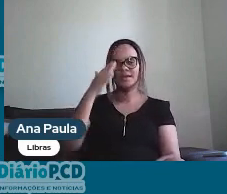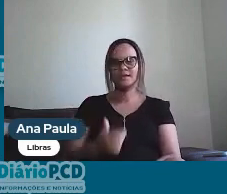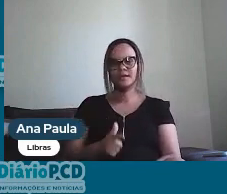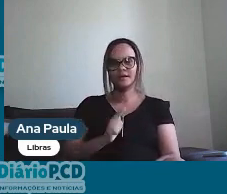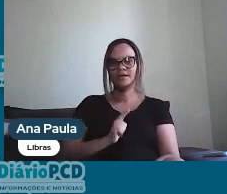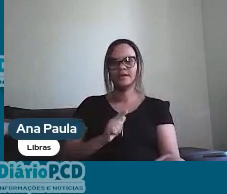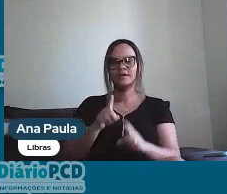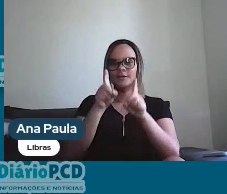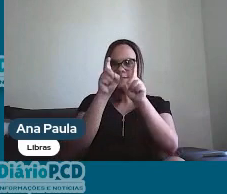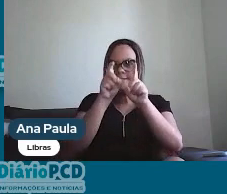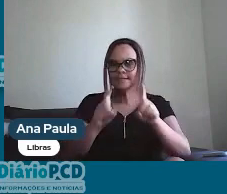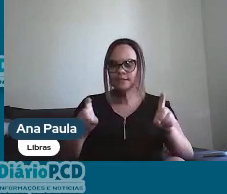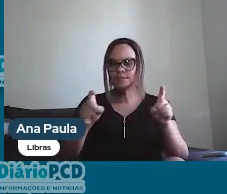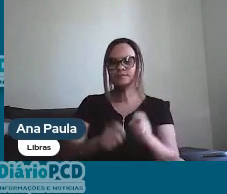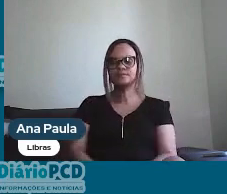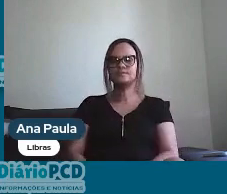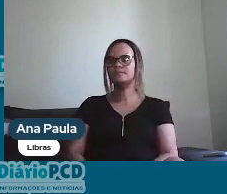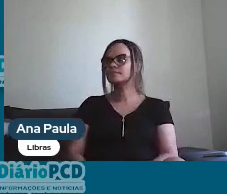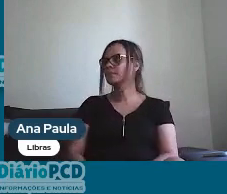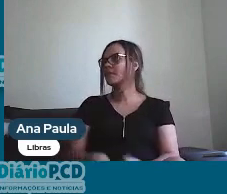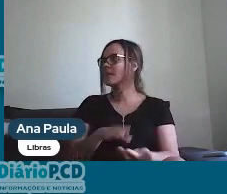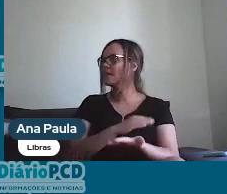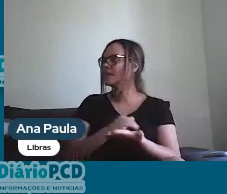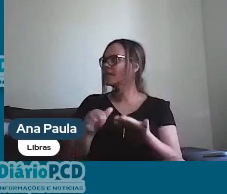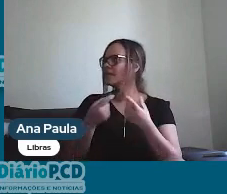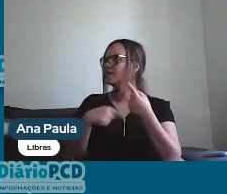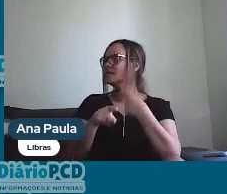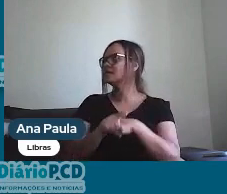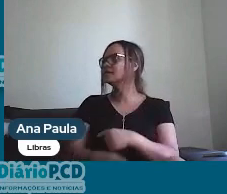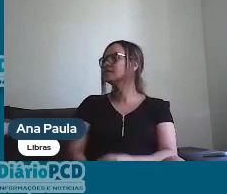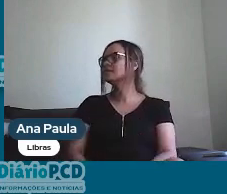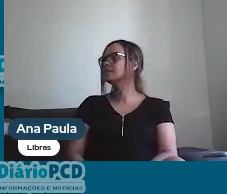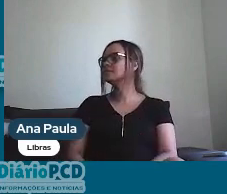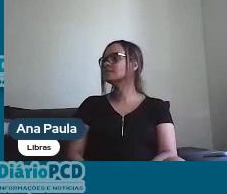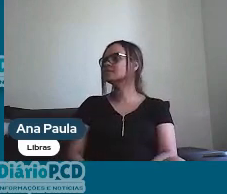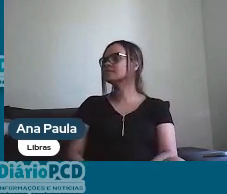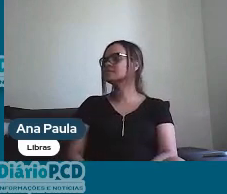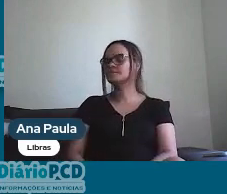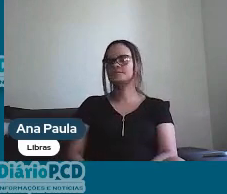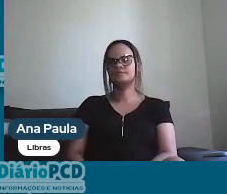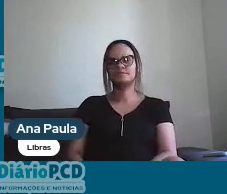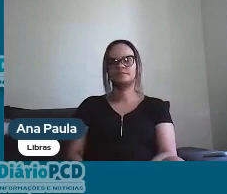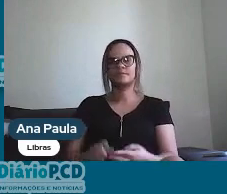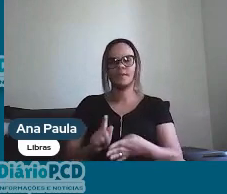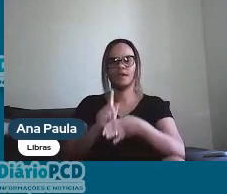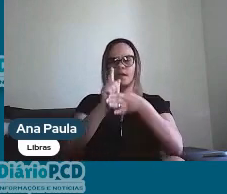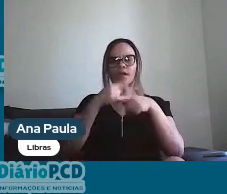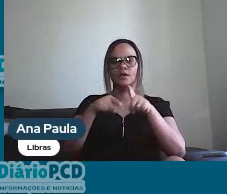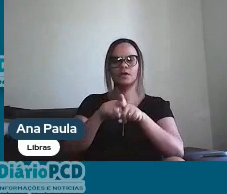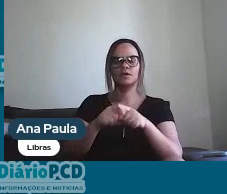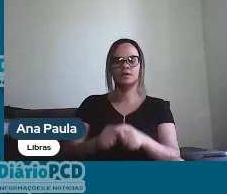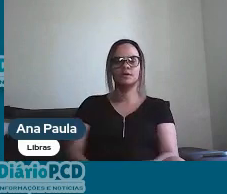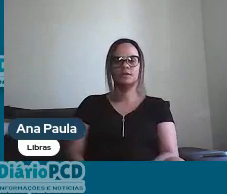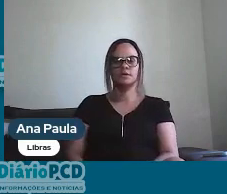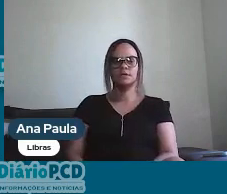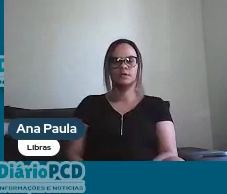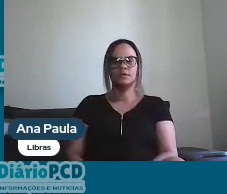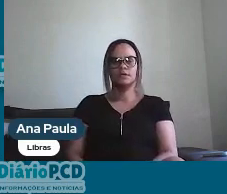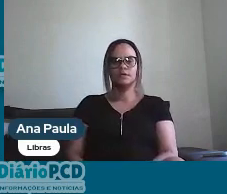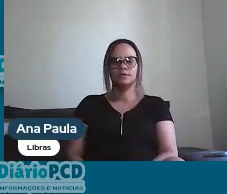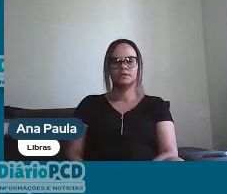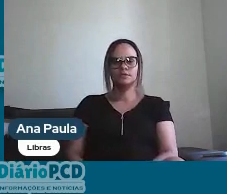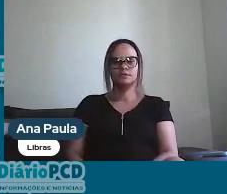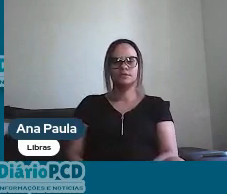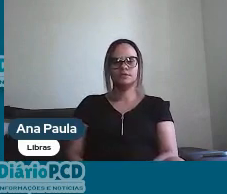um e-mail lá da Secretaria da Pessoa com Deficiência também, para que as pessoas deem sugestões, né? Depois a gente pode passar aí para o pessoal. Então,